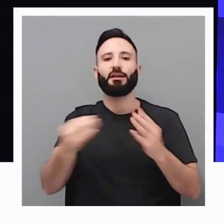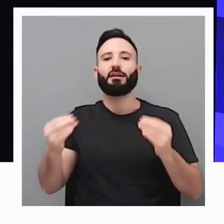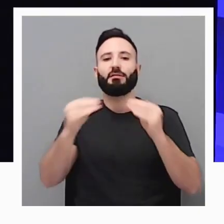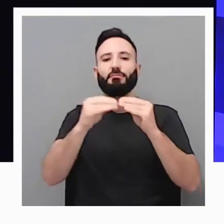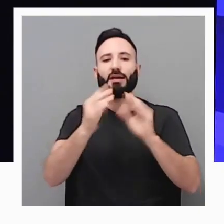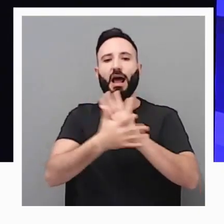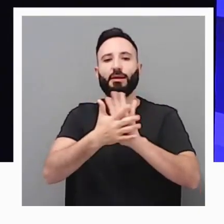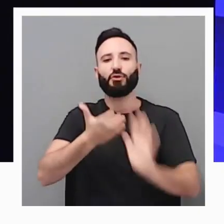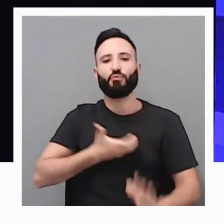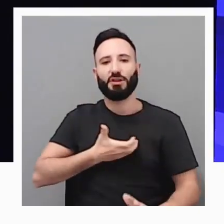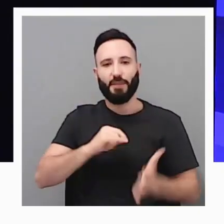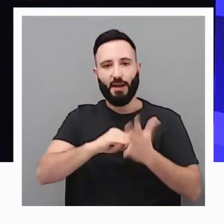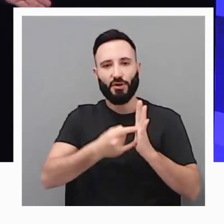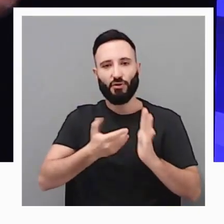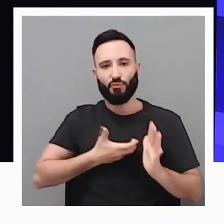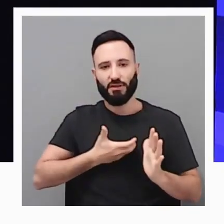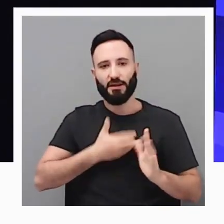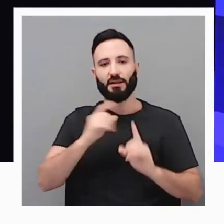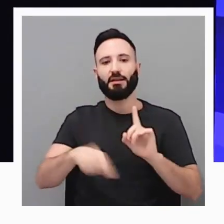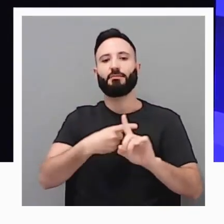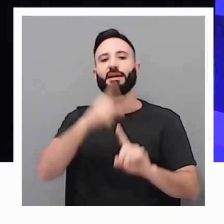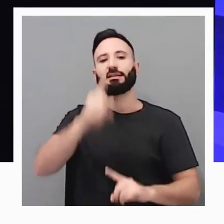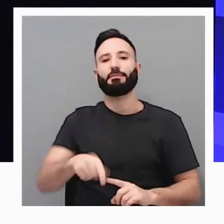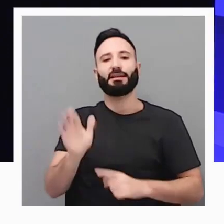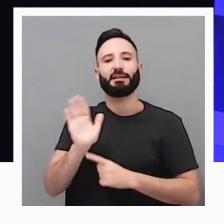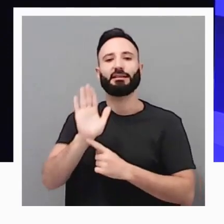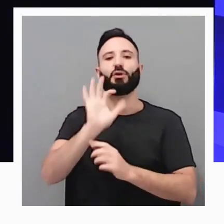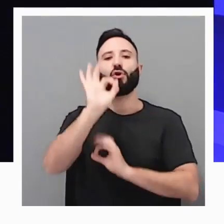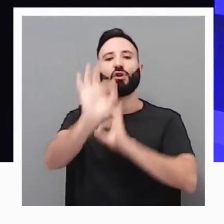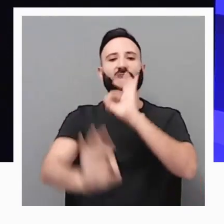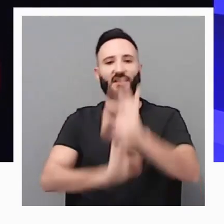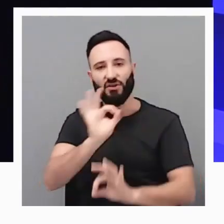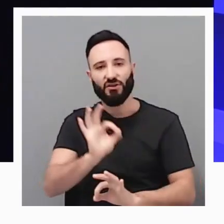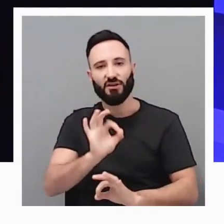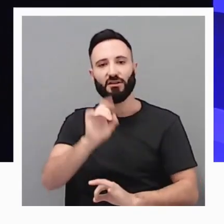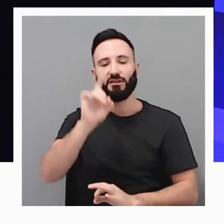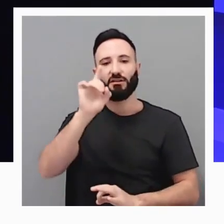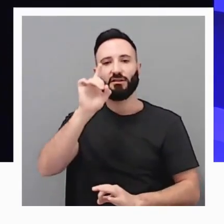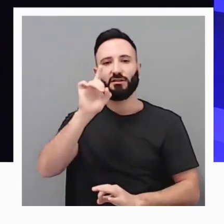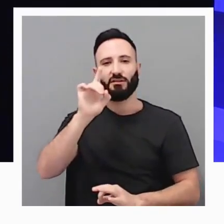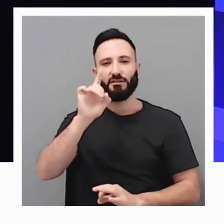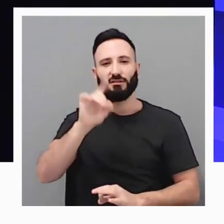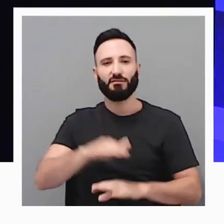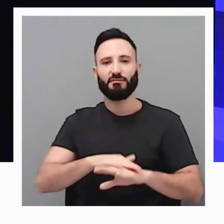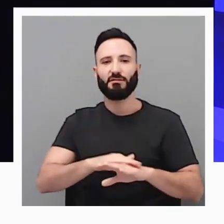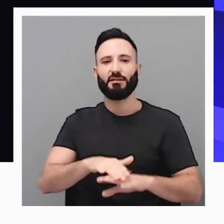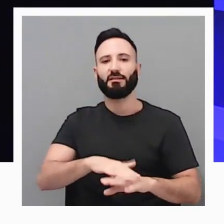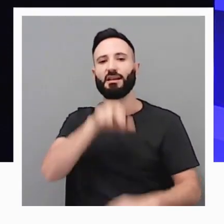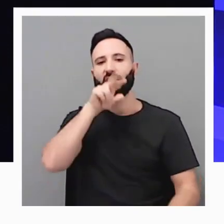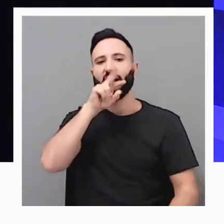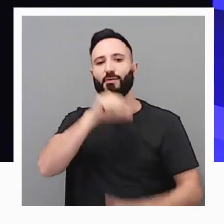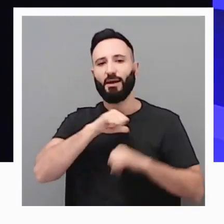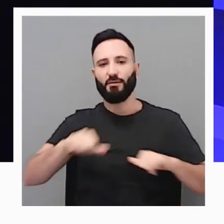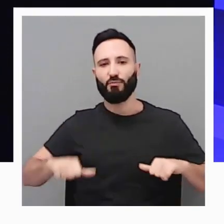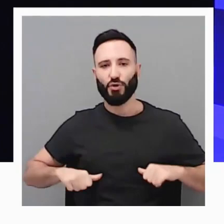municipal, e aproveito para agradecer a organização a possibilidade que nos deu de apresentar este projeto ímpar. É um